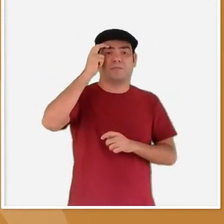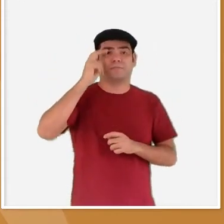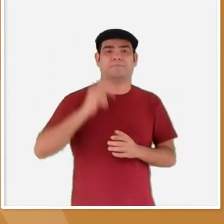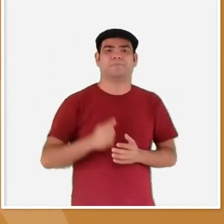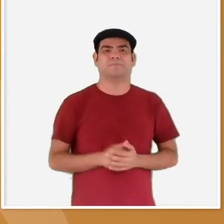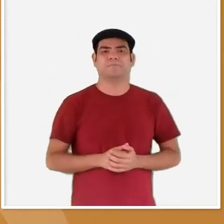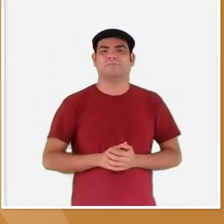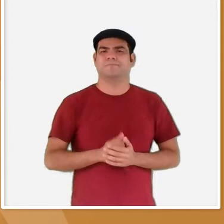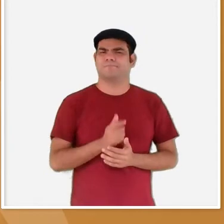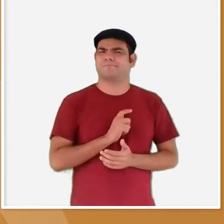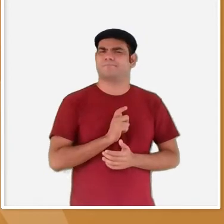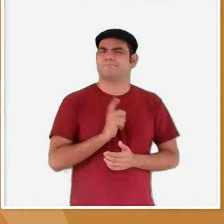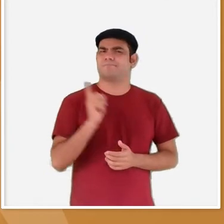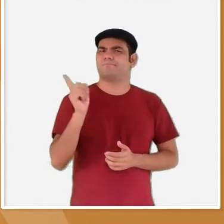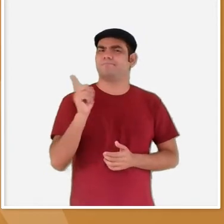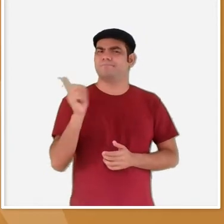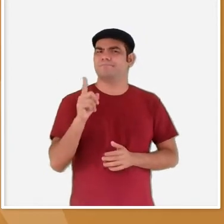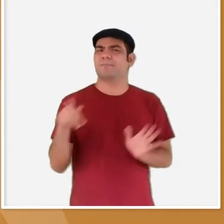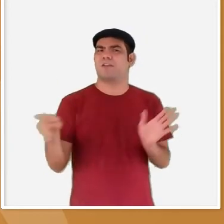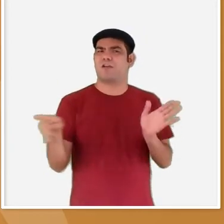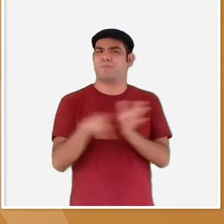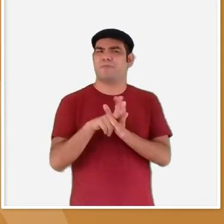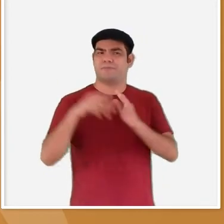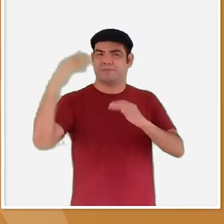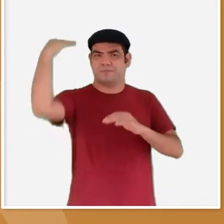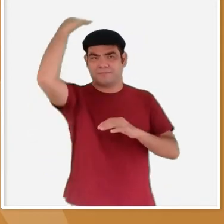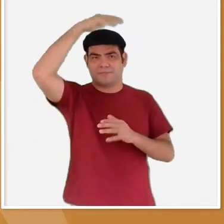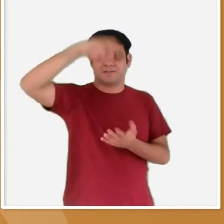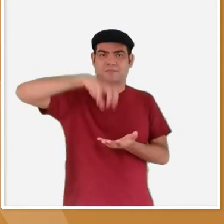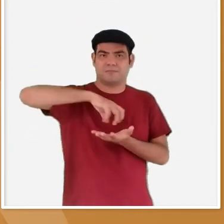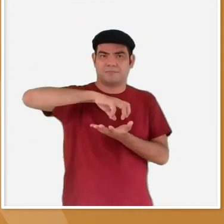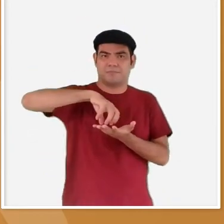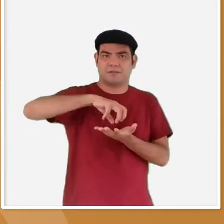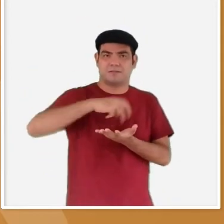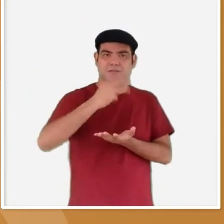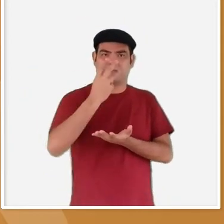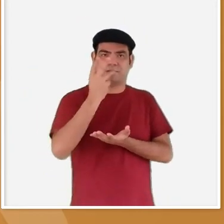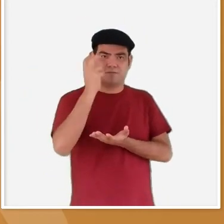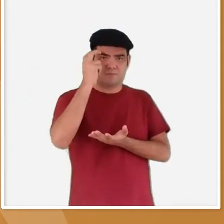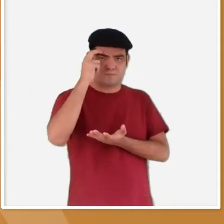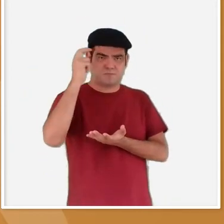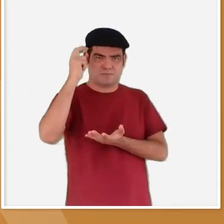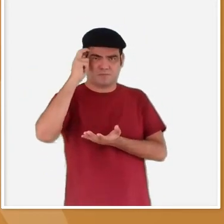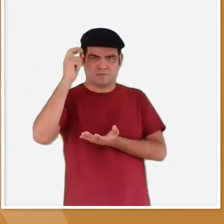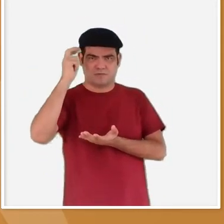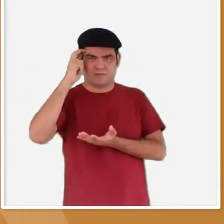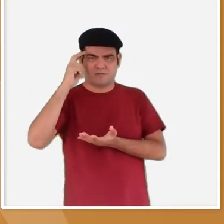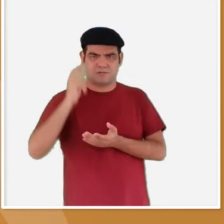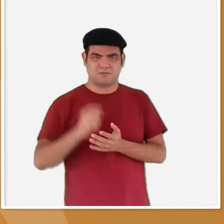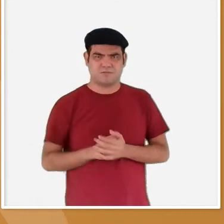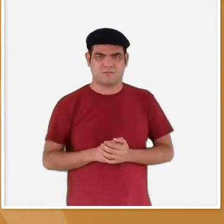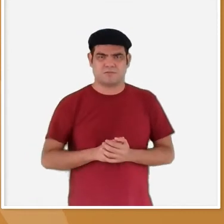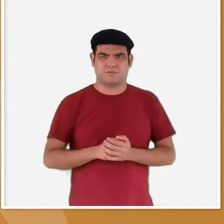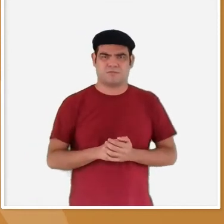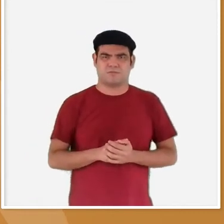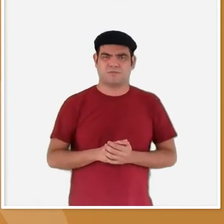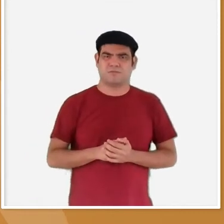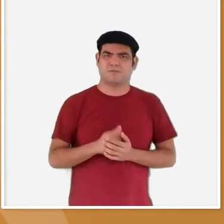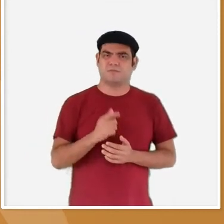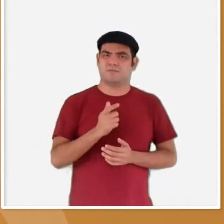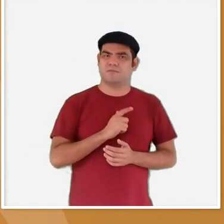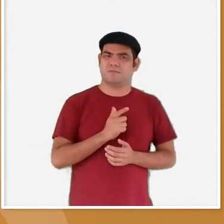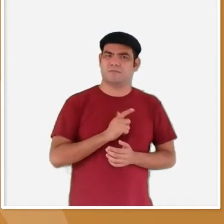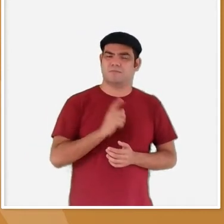cidade do México, tá? A Praça das Três Culturas. Nós temos aí, por que chamar a Praça de Três Culturas? Temos aqui vestígios, né?